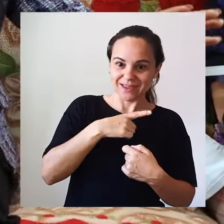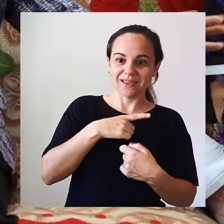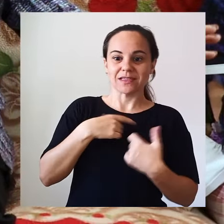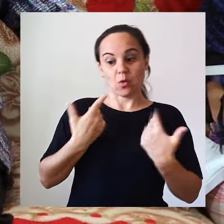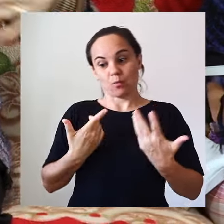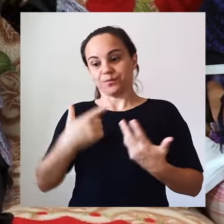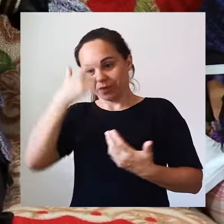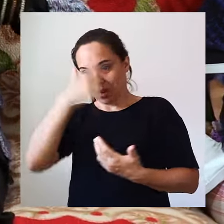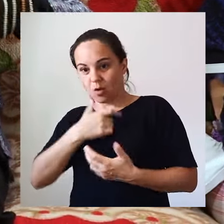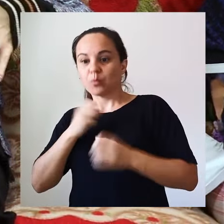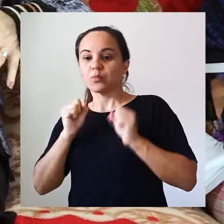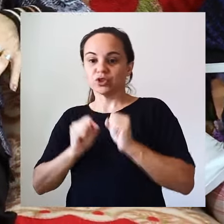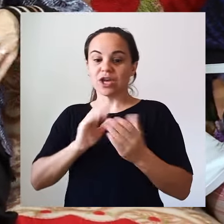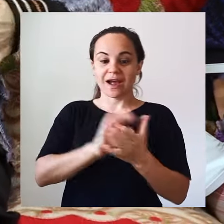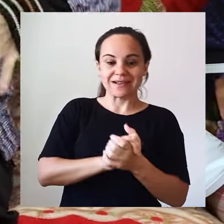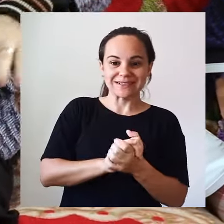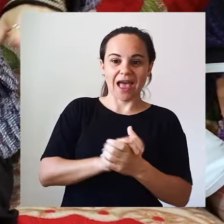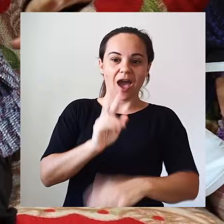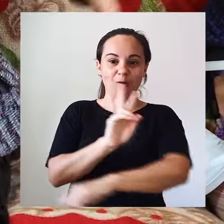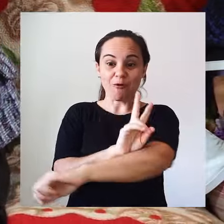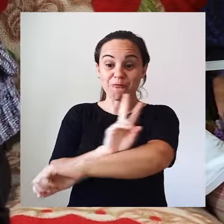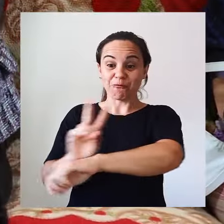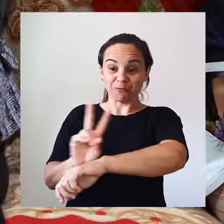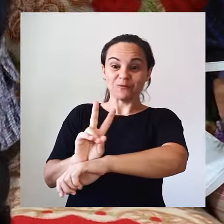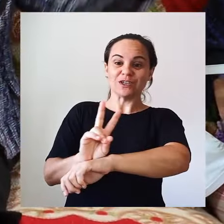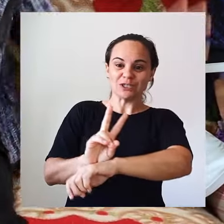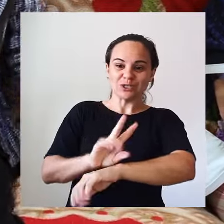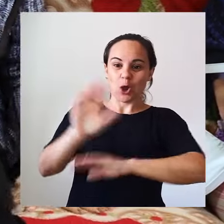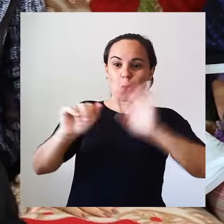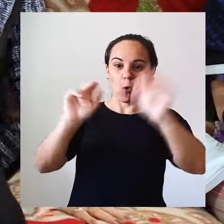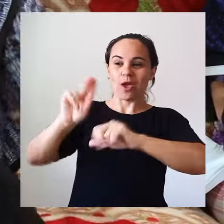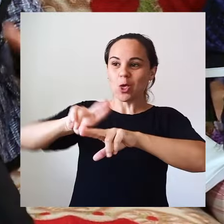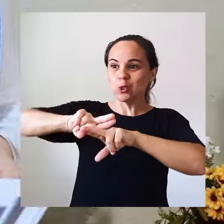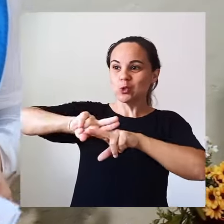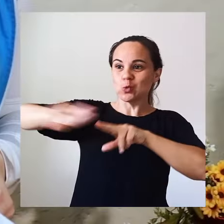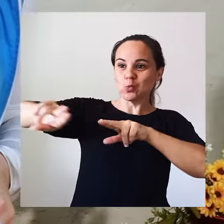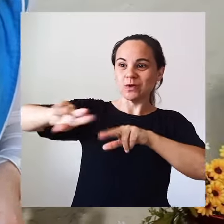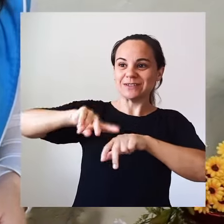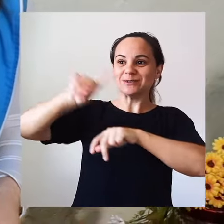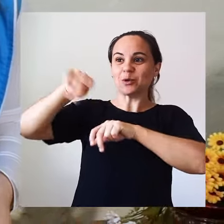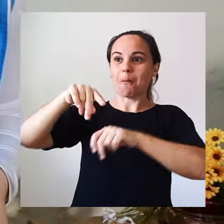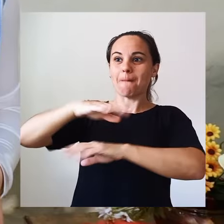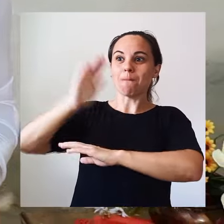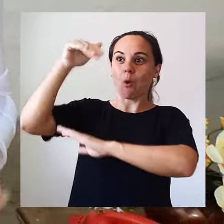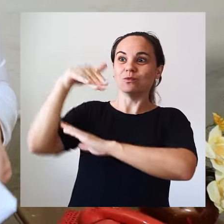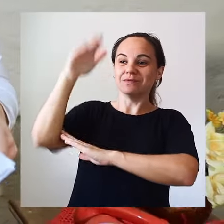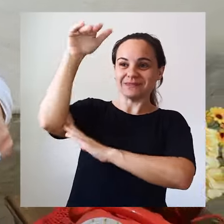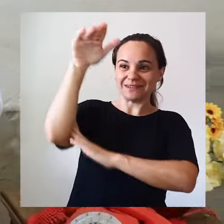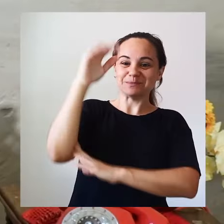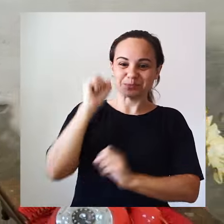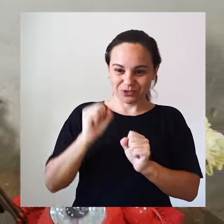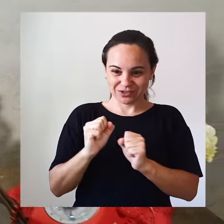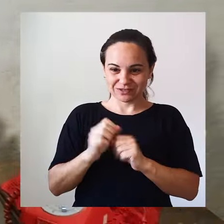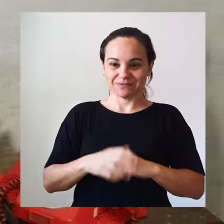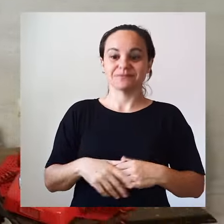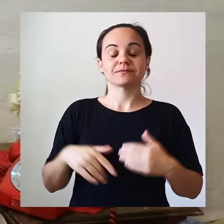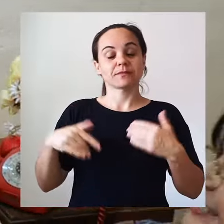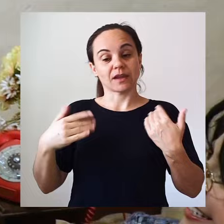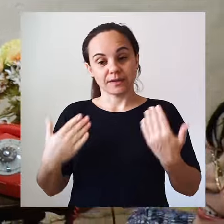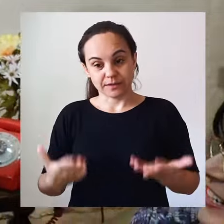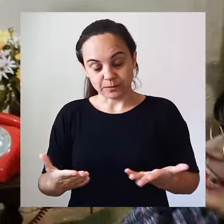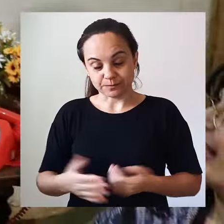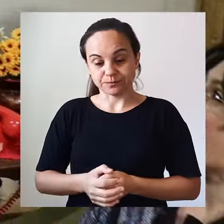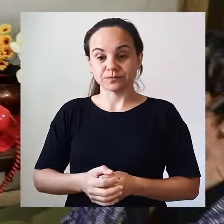ainda, a tia Zina podia ser uma vrige que corria pelada numa montanha. Bom, Alzira, então tu